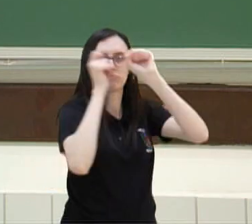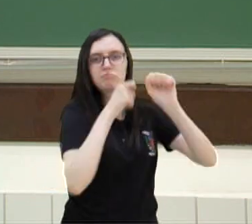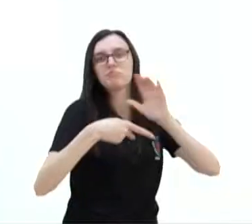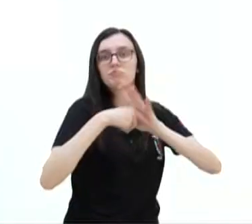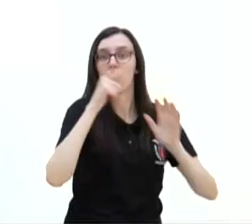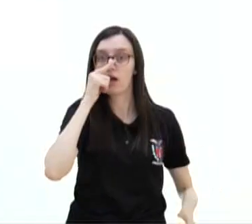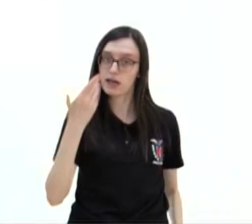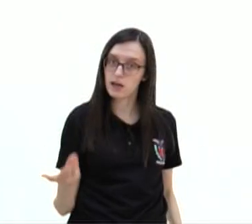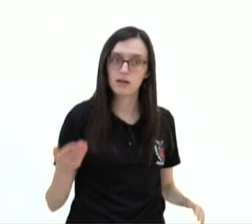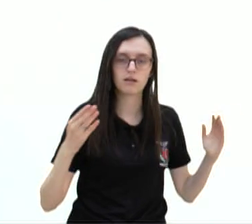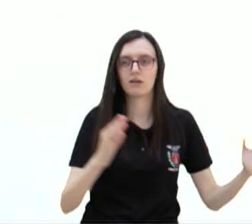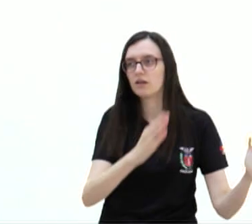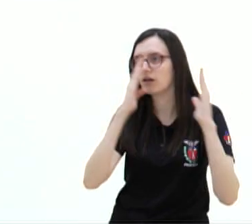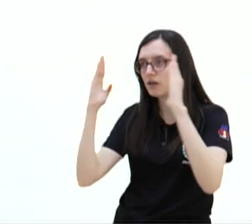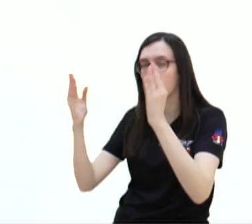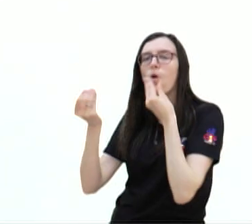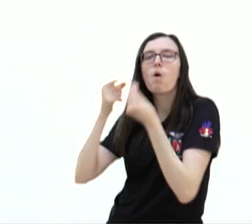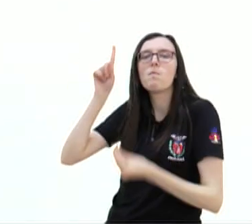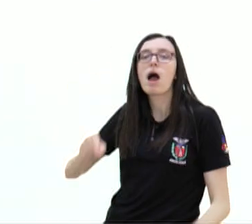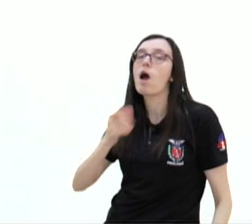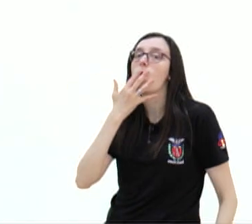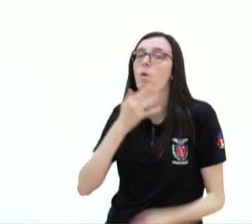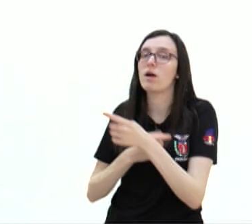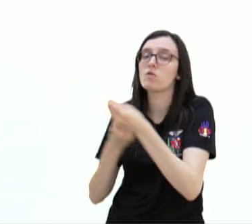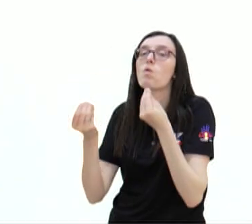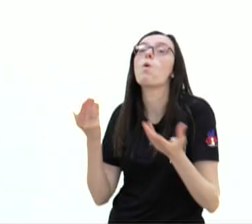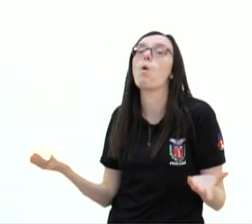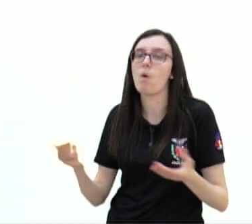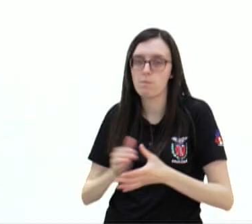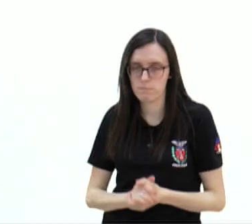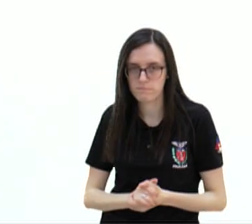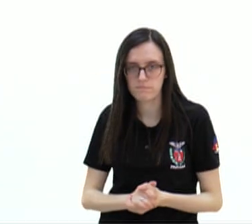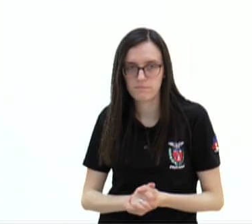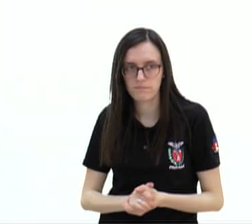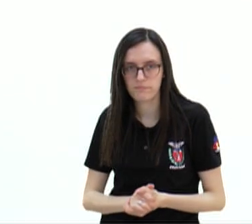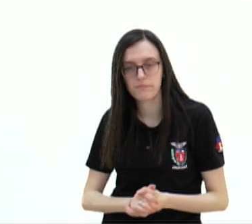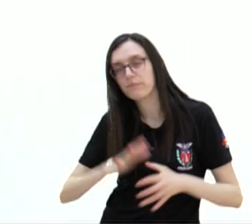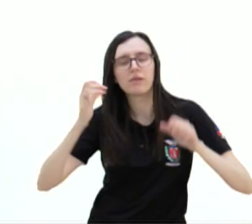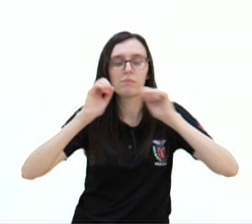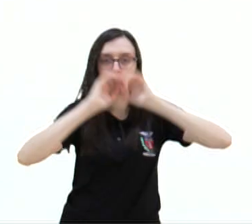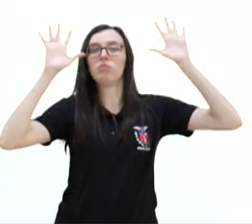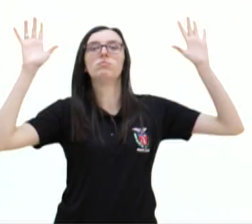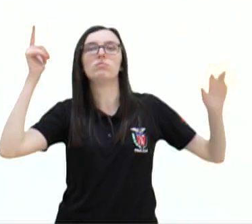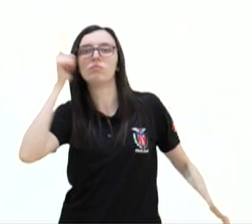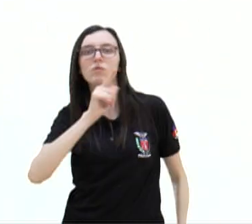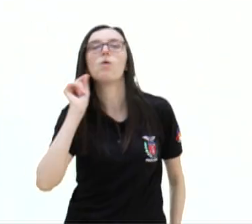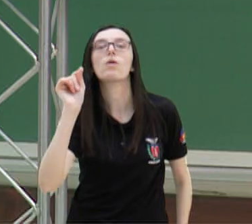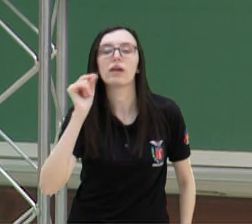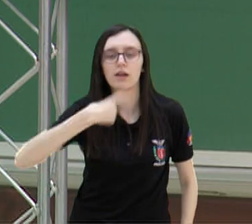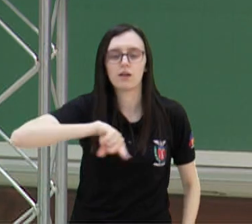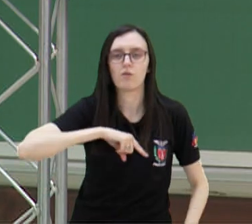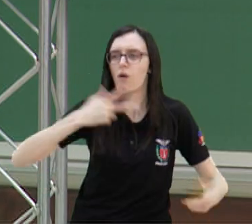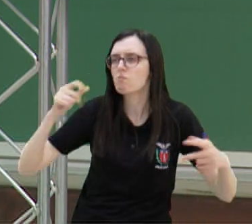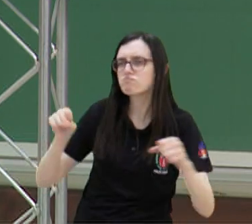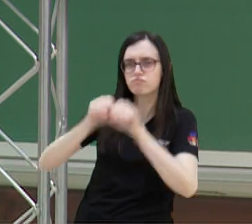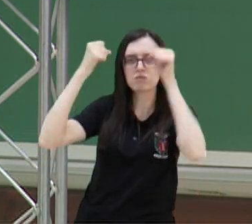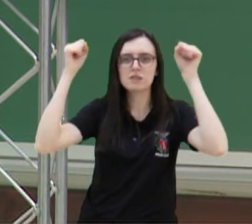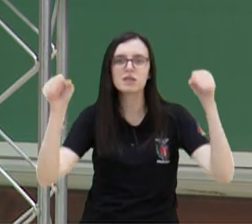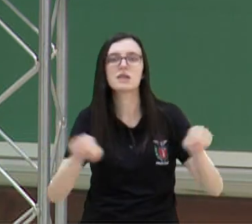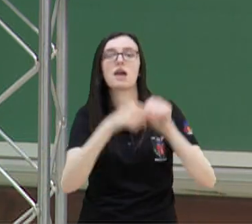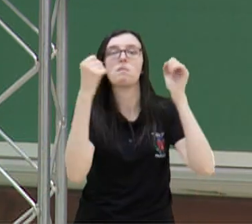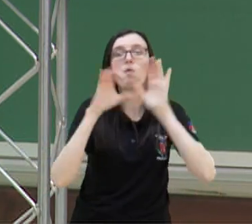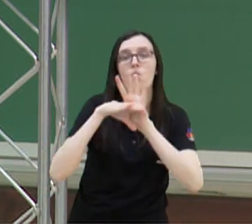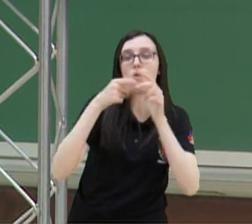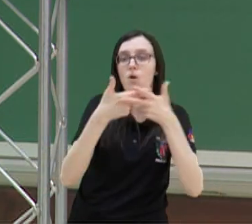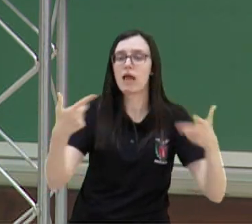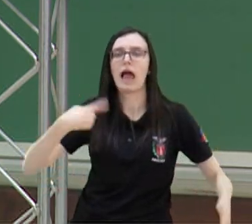grega e aqui como ela seria na época em que ela foi feita. Aqui, ó, mind blow, a gente quebra com conceitos que a